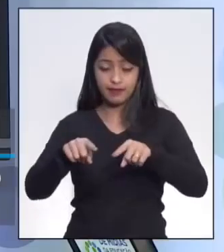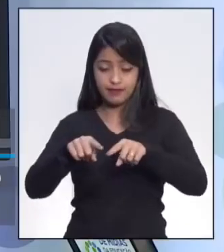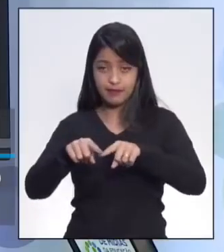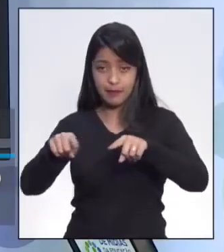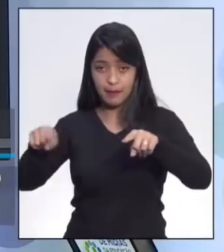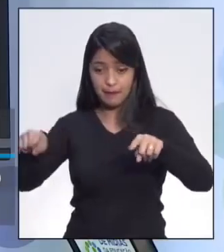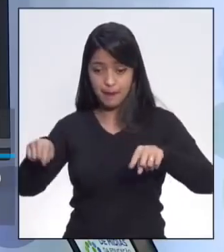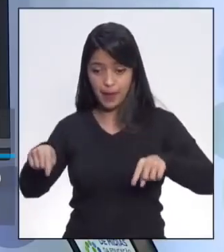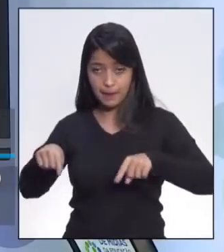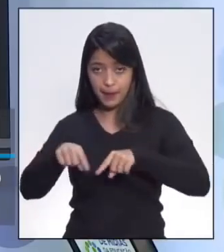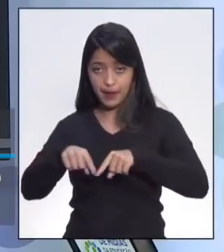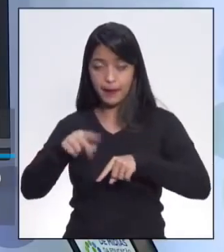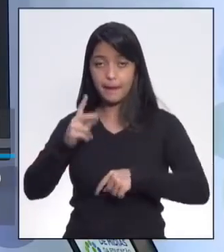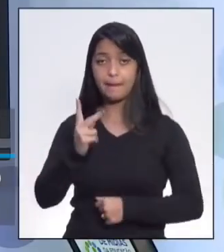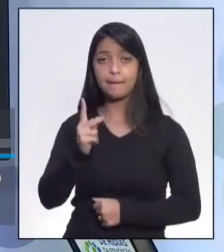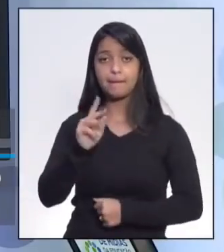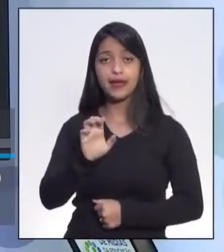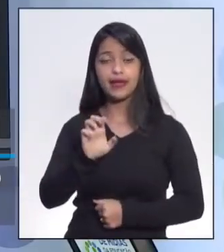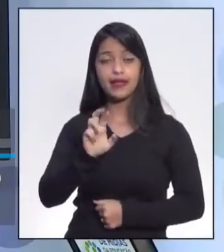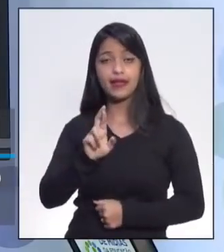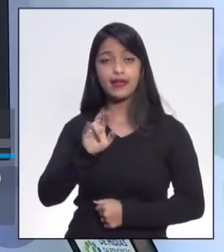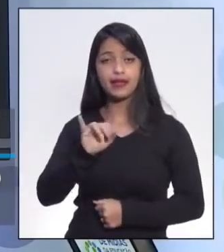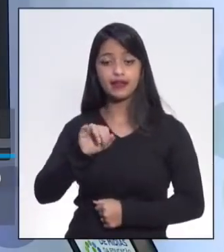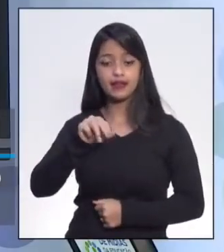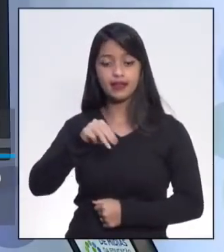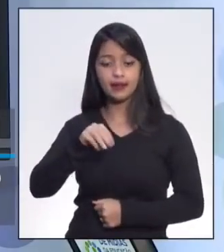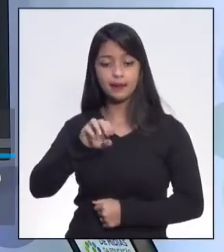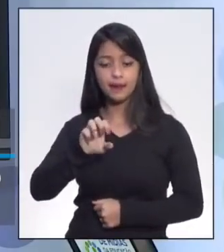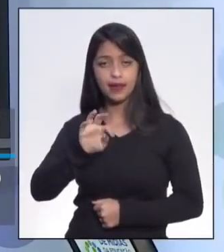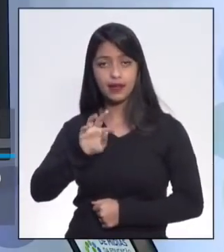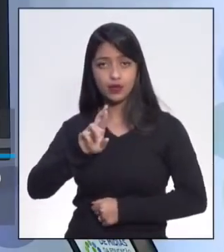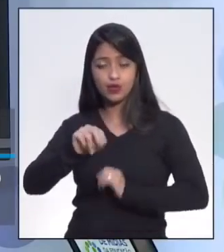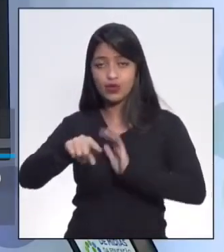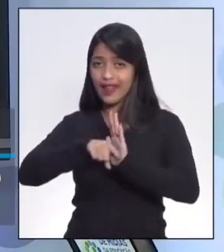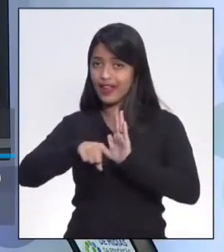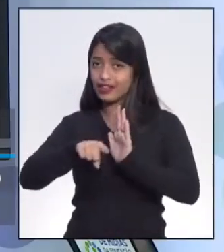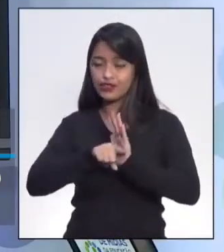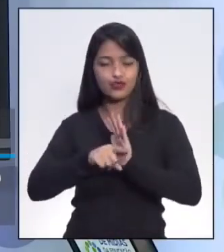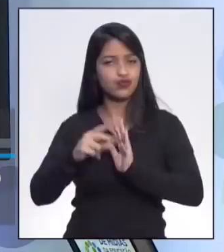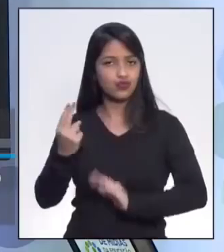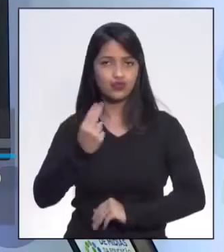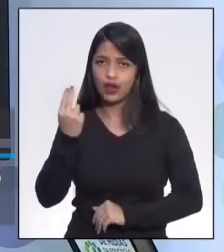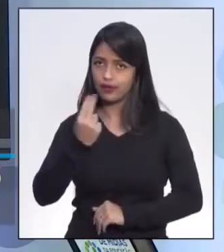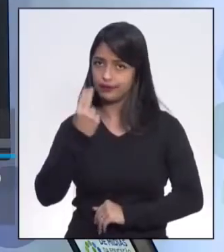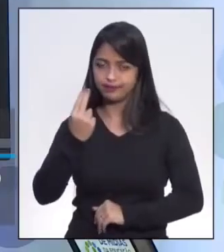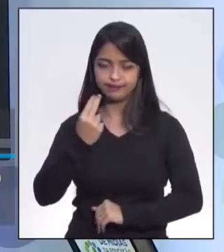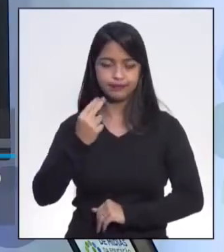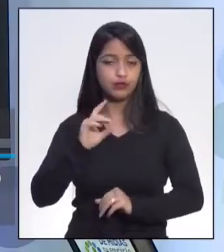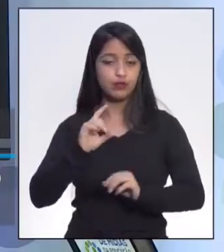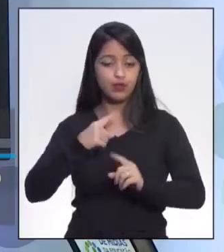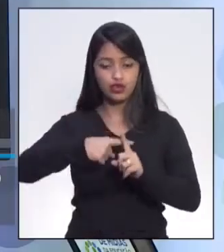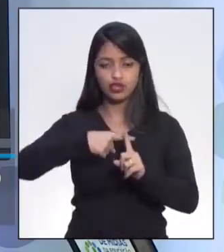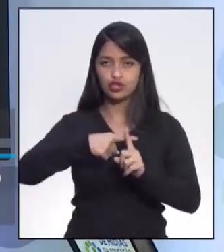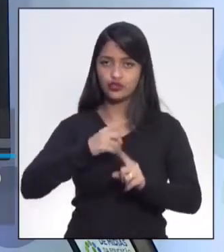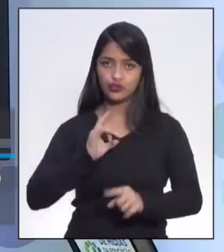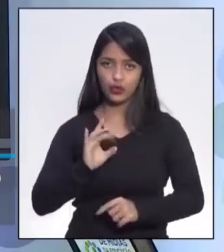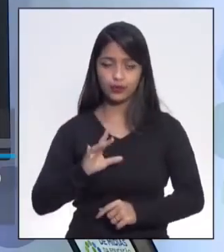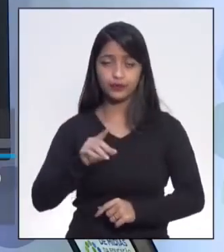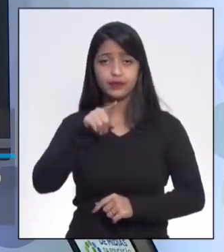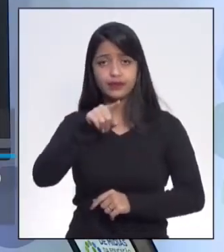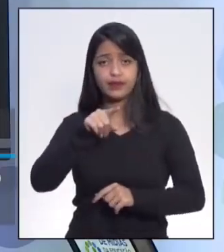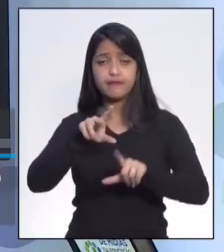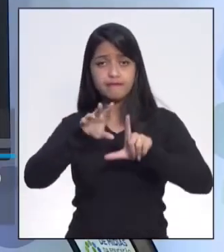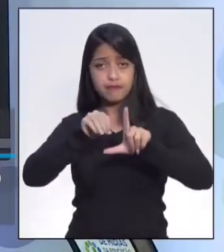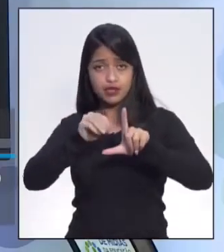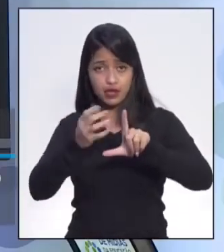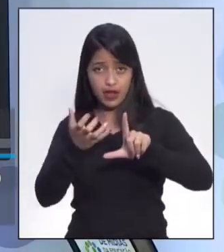são medidas, e as medidas não são negativas. Para vocês fazerem o print dessa resposta, olha na